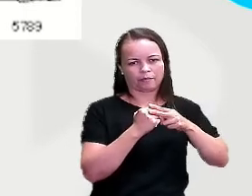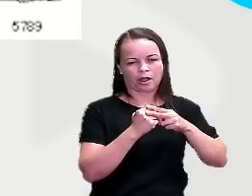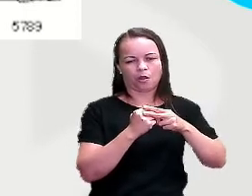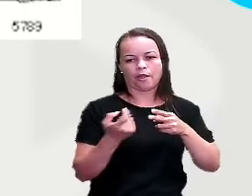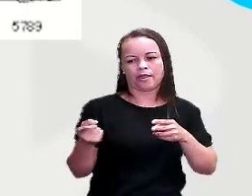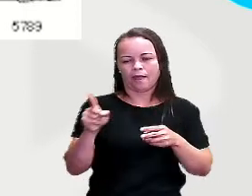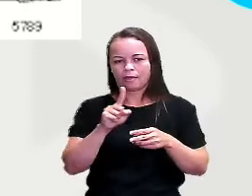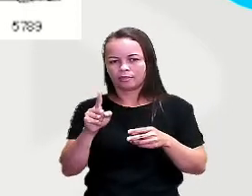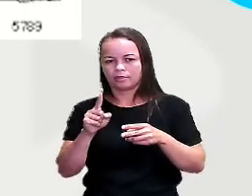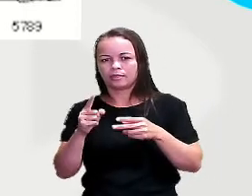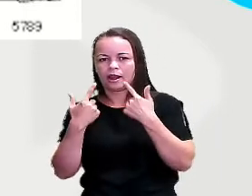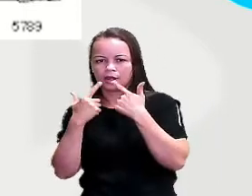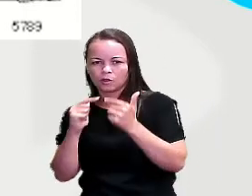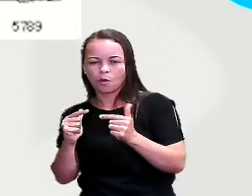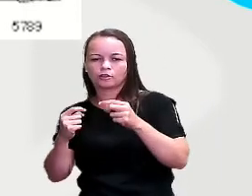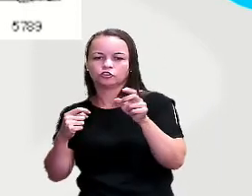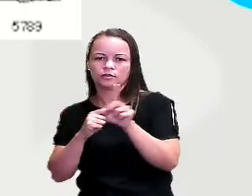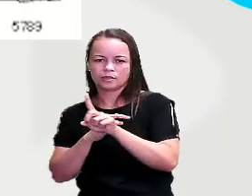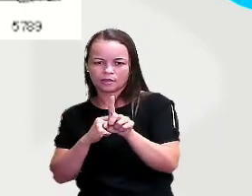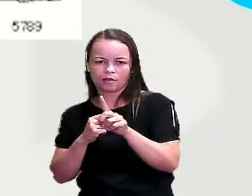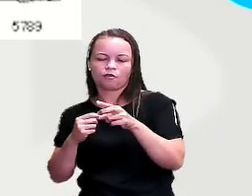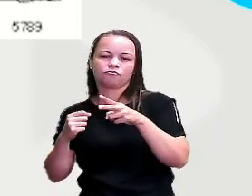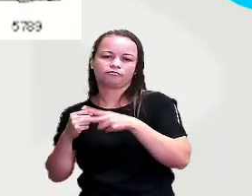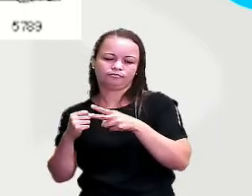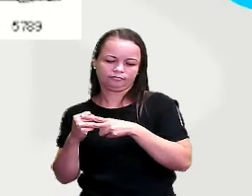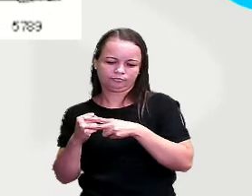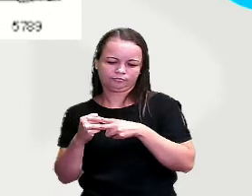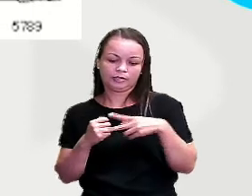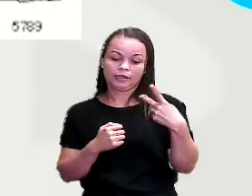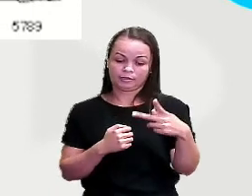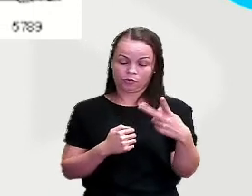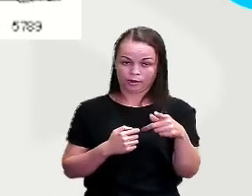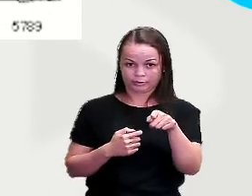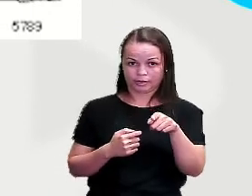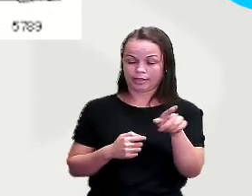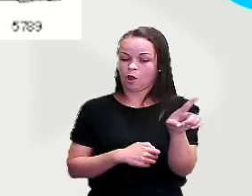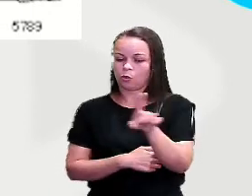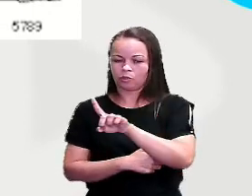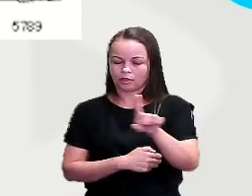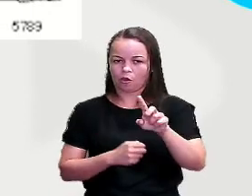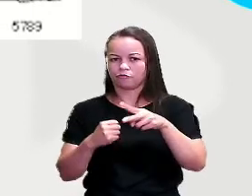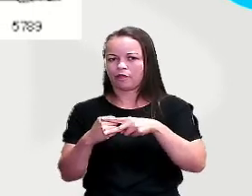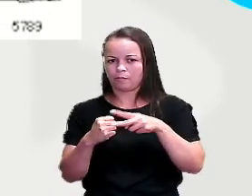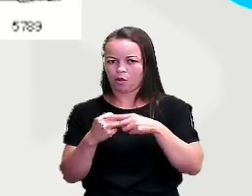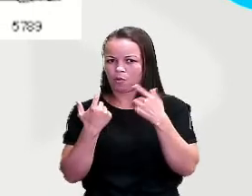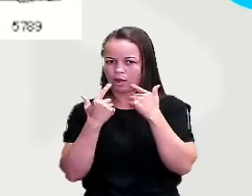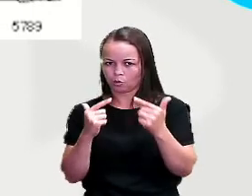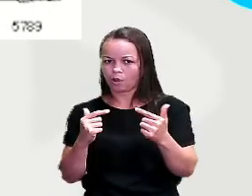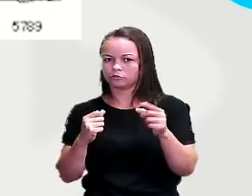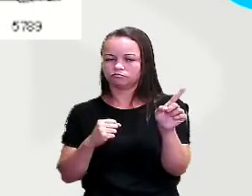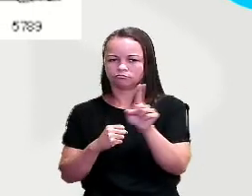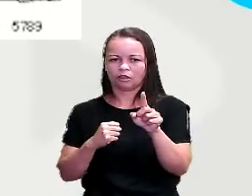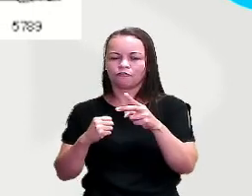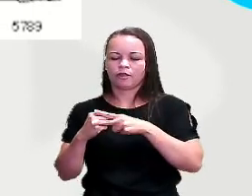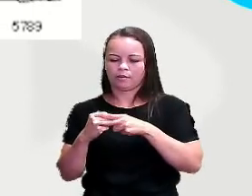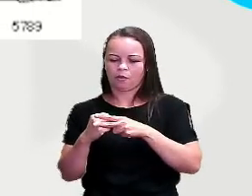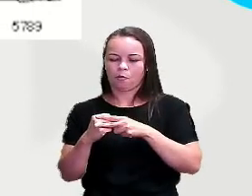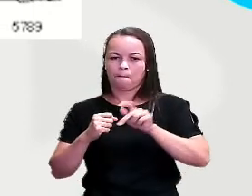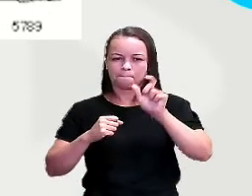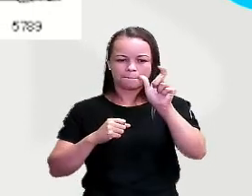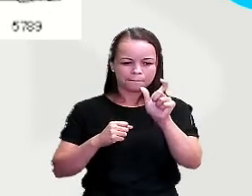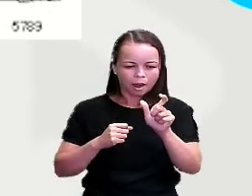Essa que vocês estão vendo tem apenas a presença da linguagem não verbal, não temos palavras nenhuma. Só que você